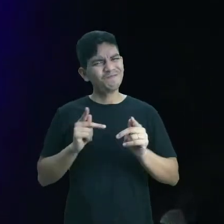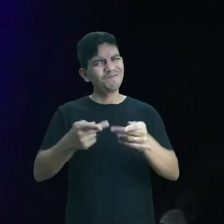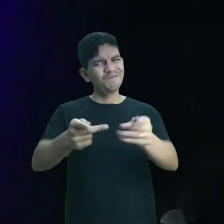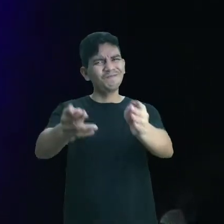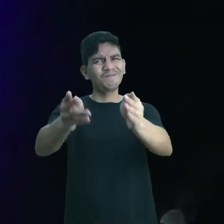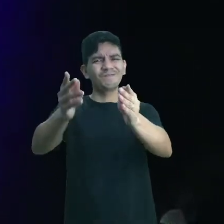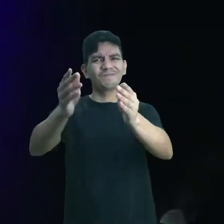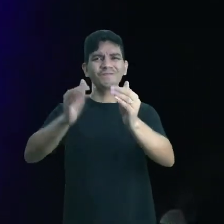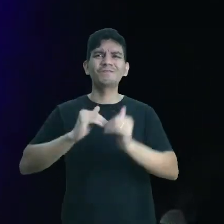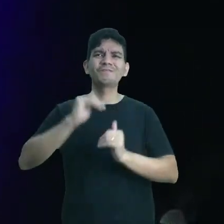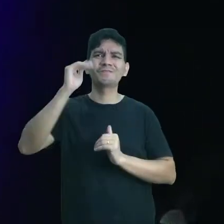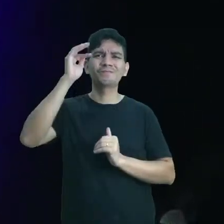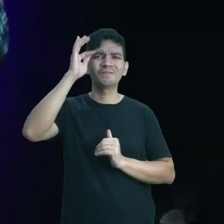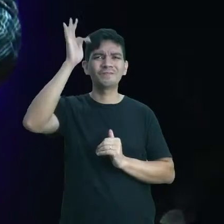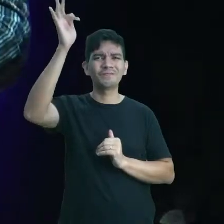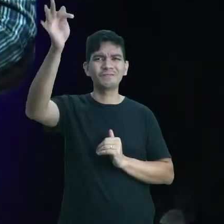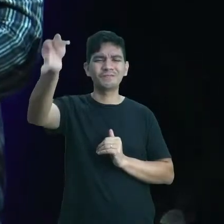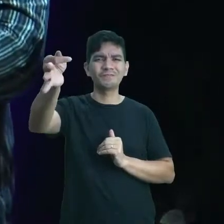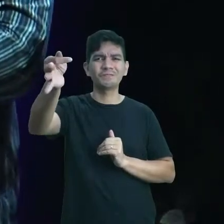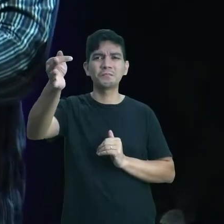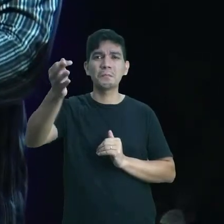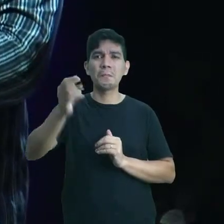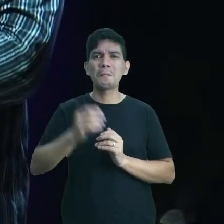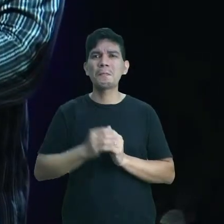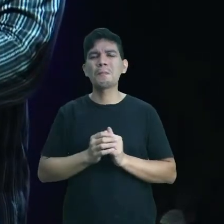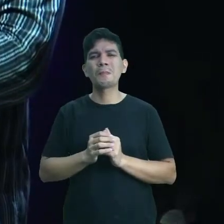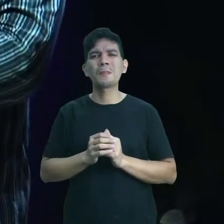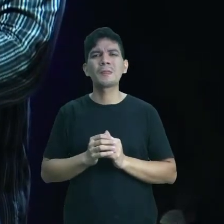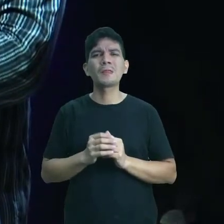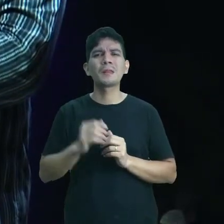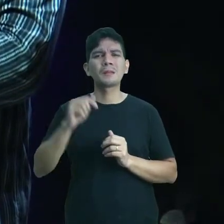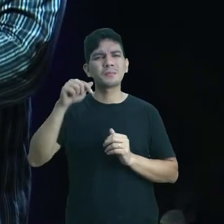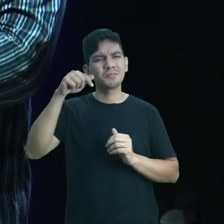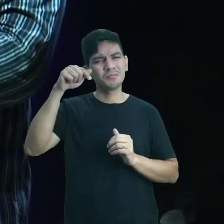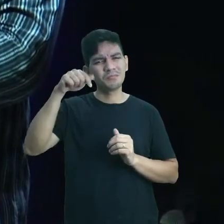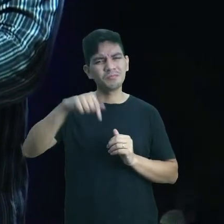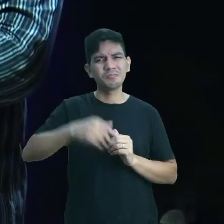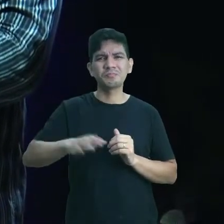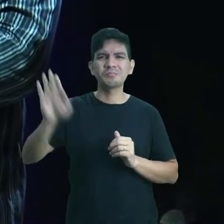desse estado, dessa nação.